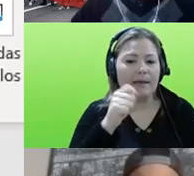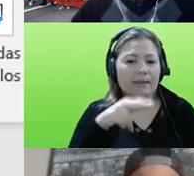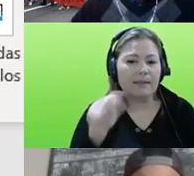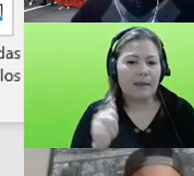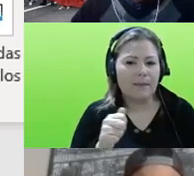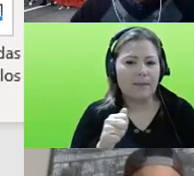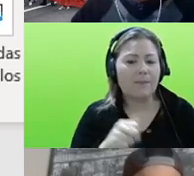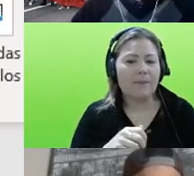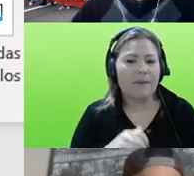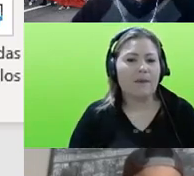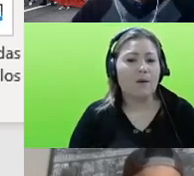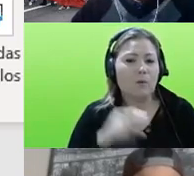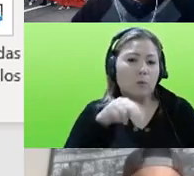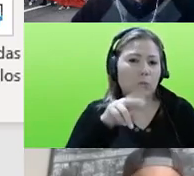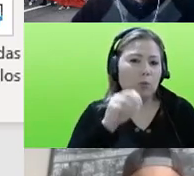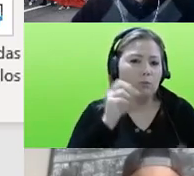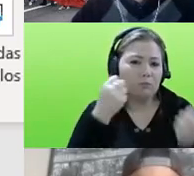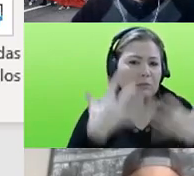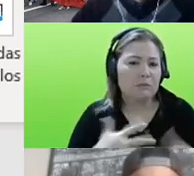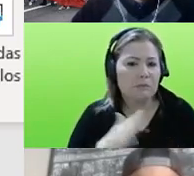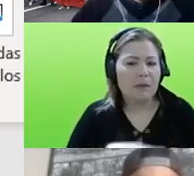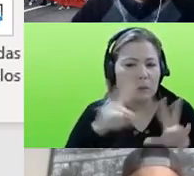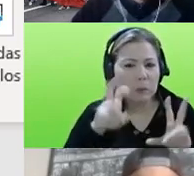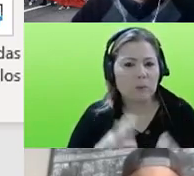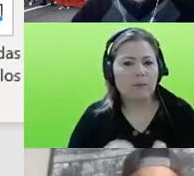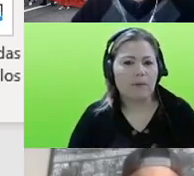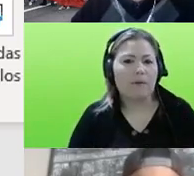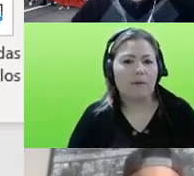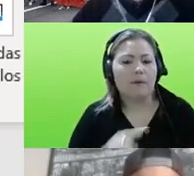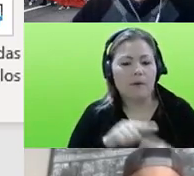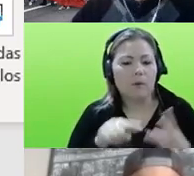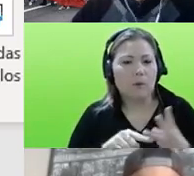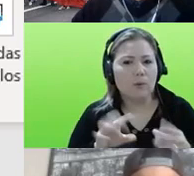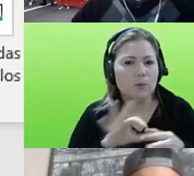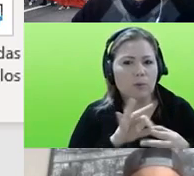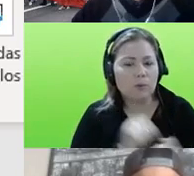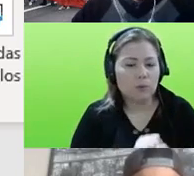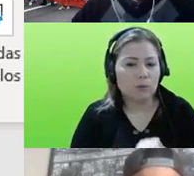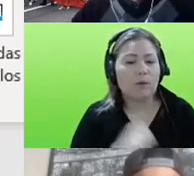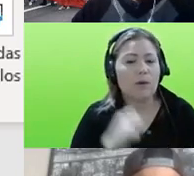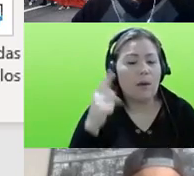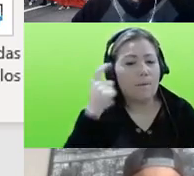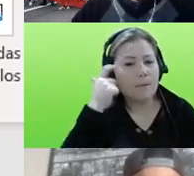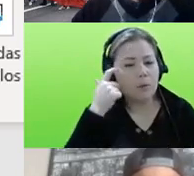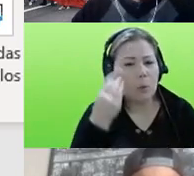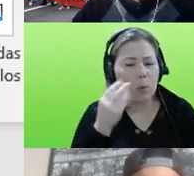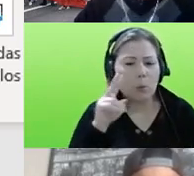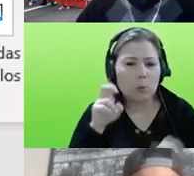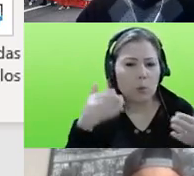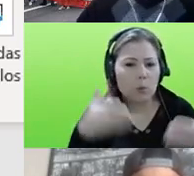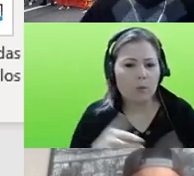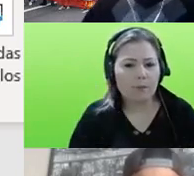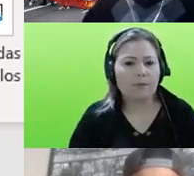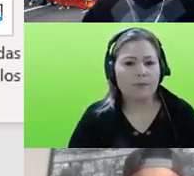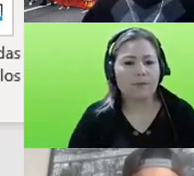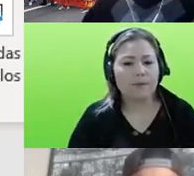Castanheira poderia falar mais sobre isso, né? Aquela trilogia da Hannah Arendt, ela diz que pensou muito em termos kantianos.